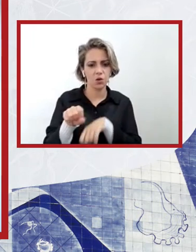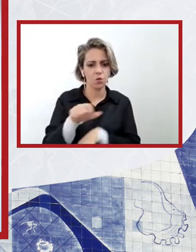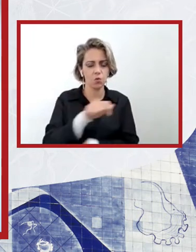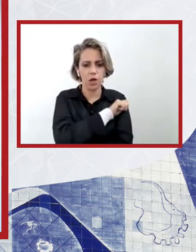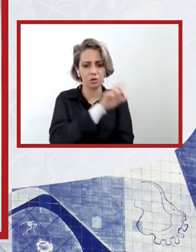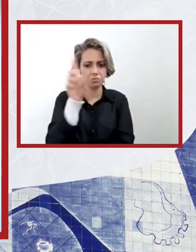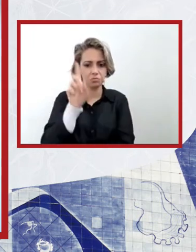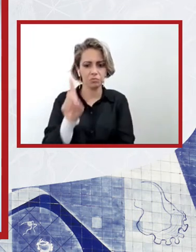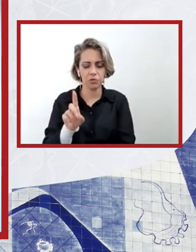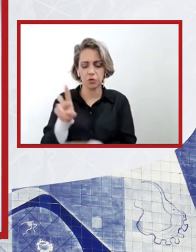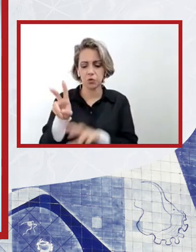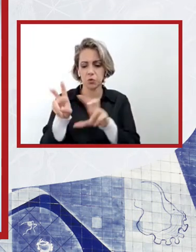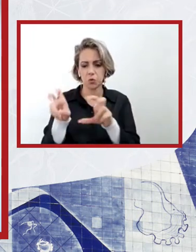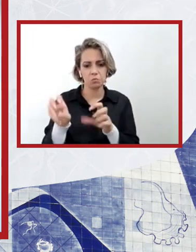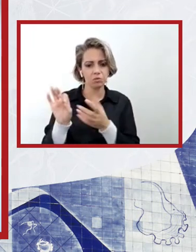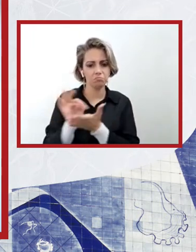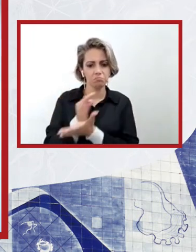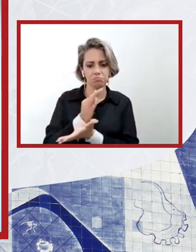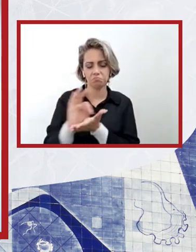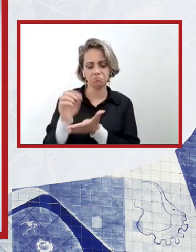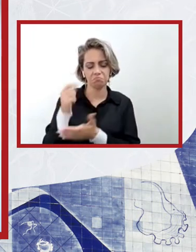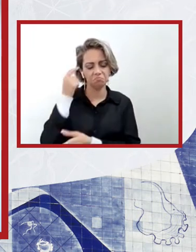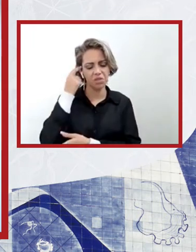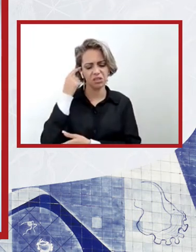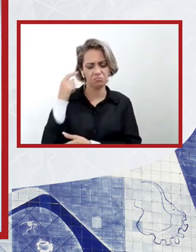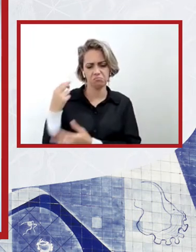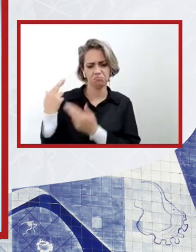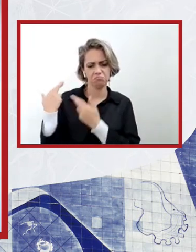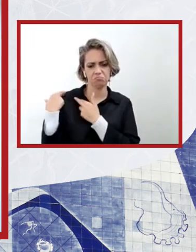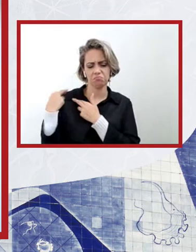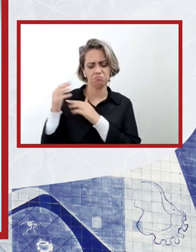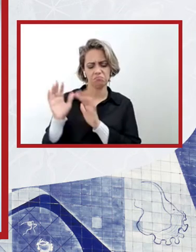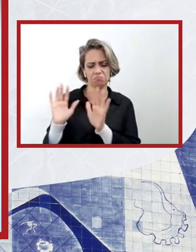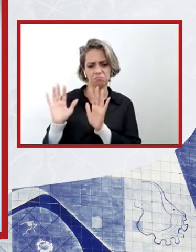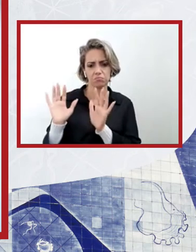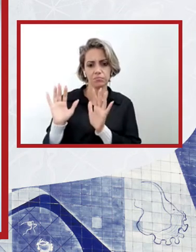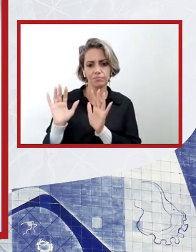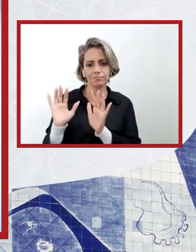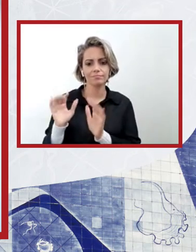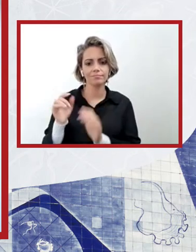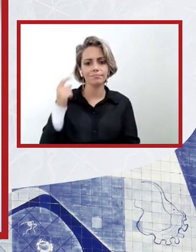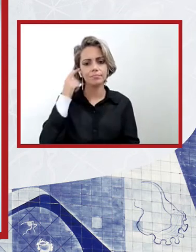tecnologias digitais e assistivas, que eles precisam procurar